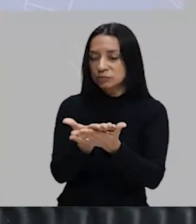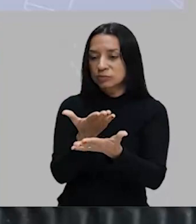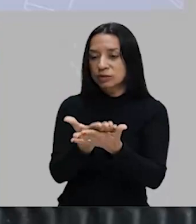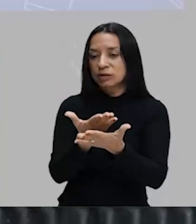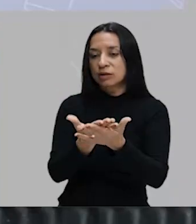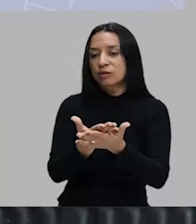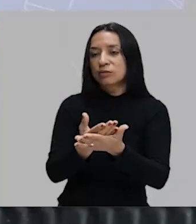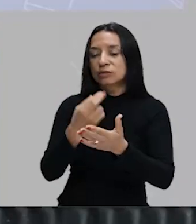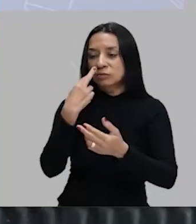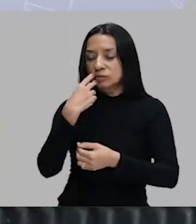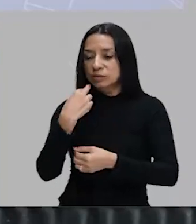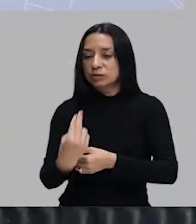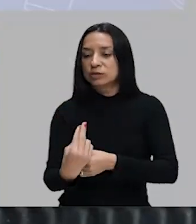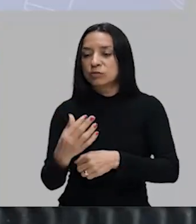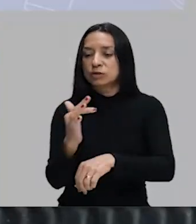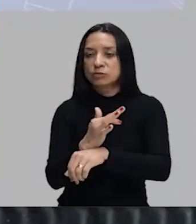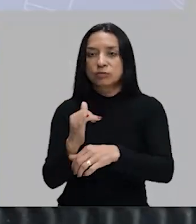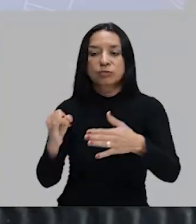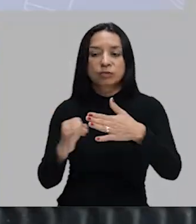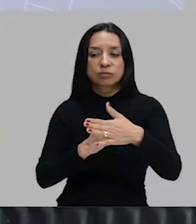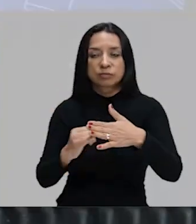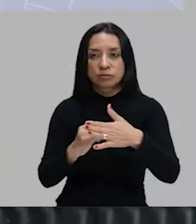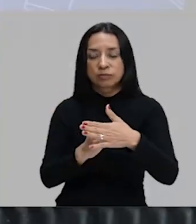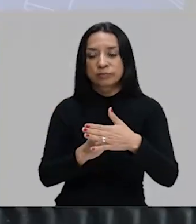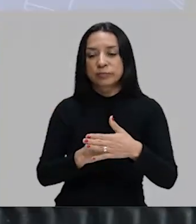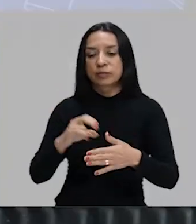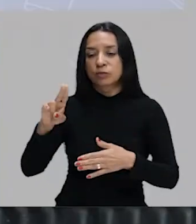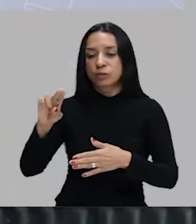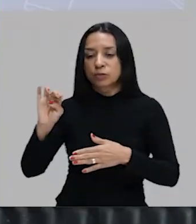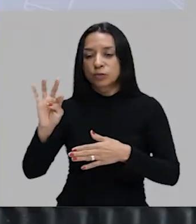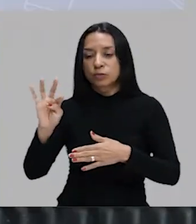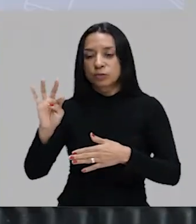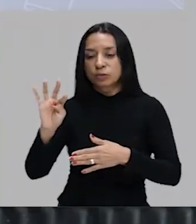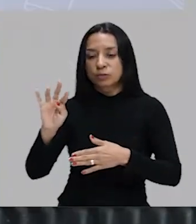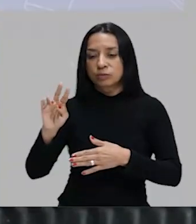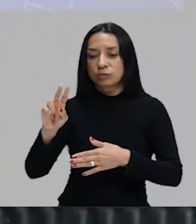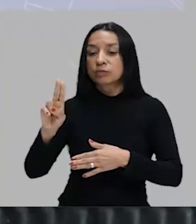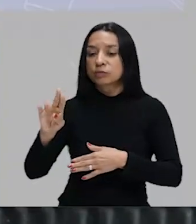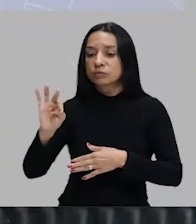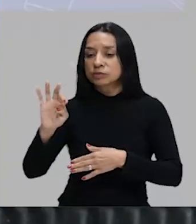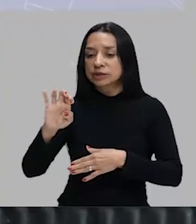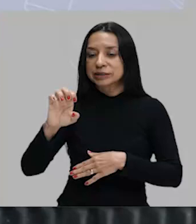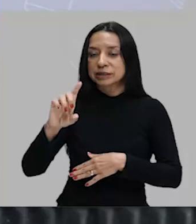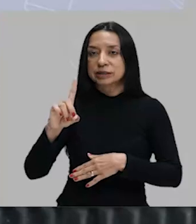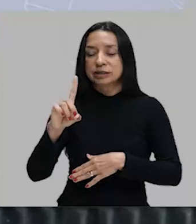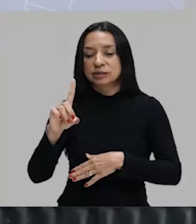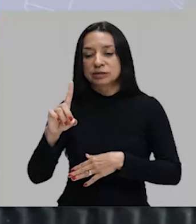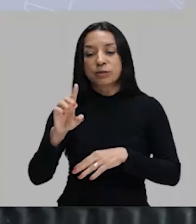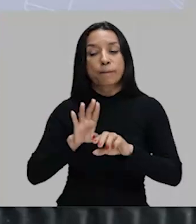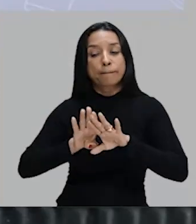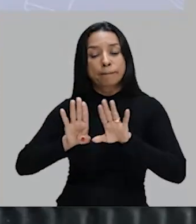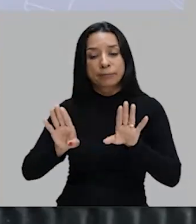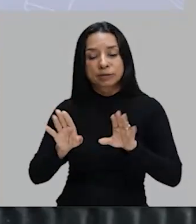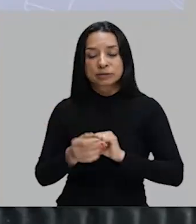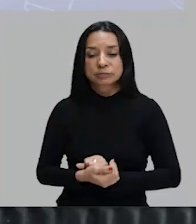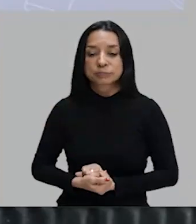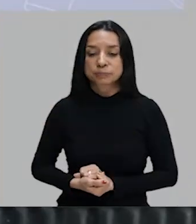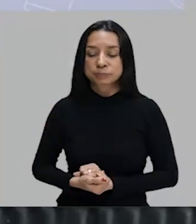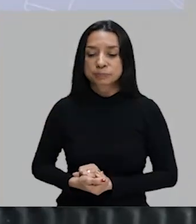informal. Então, eu vou sempre me referir como usted ou ustedes. Porém,